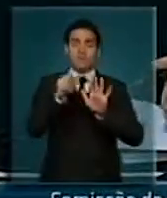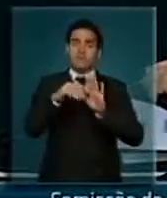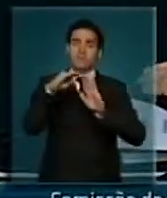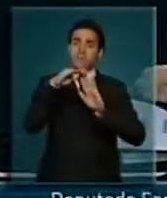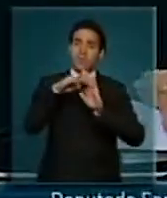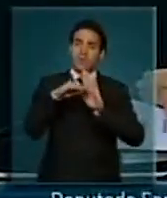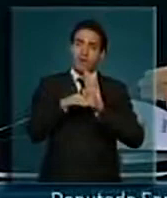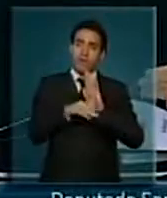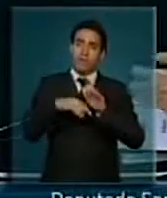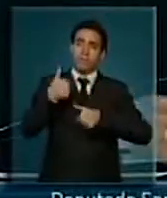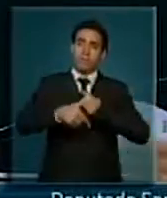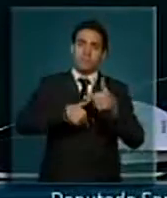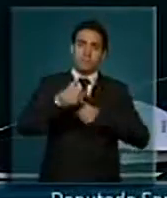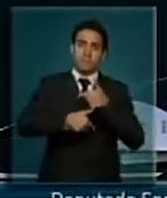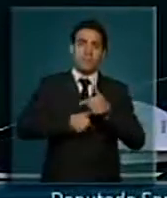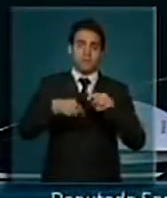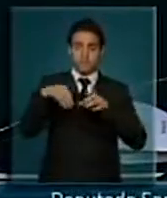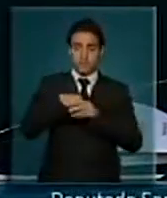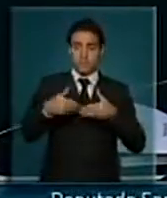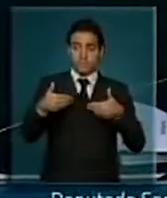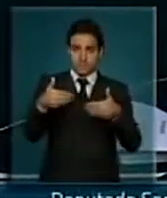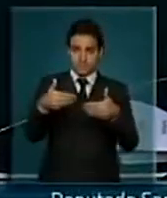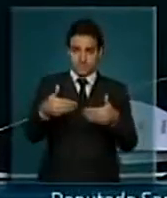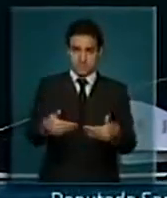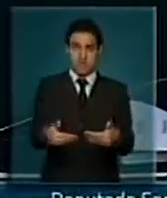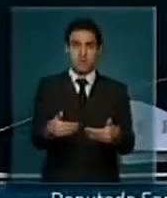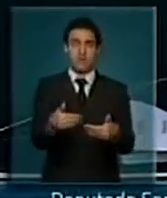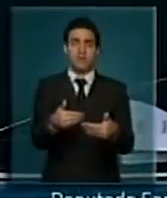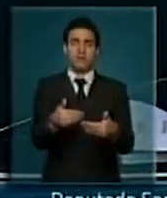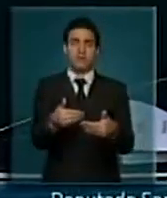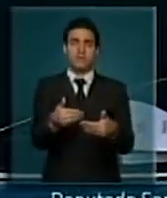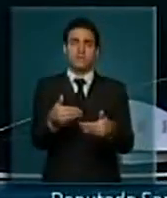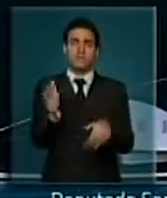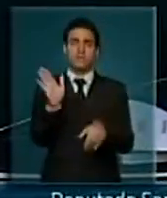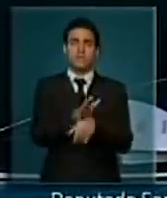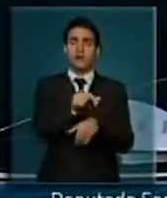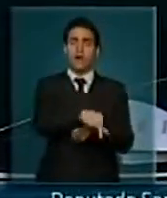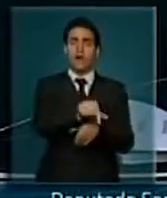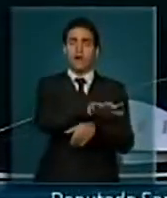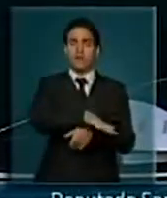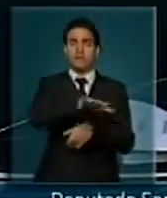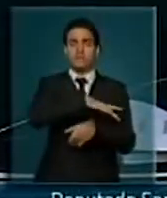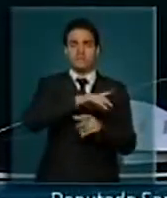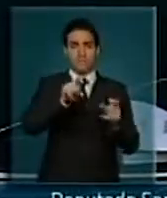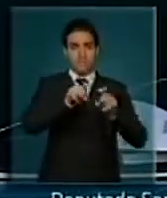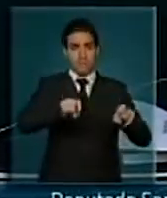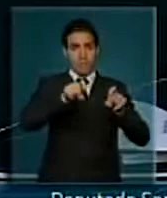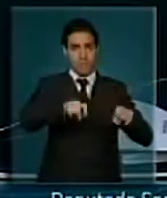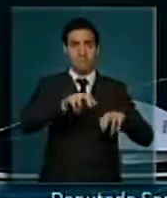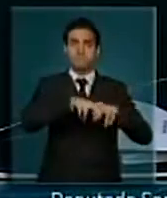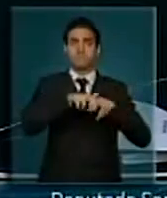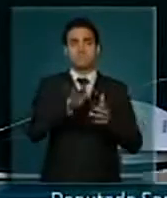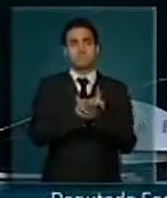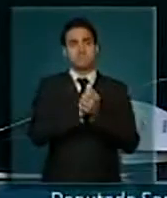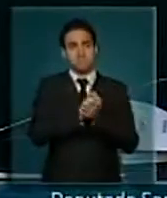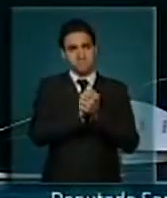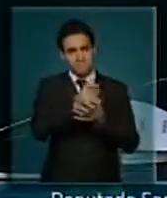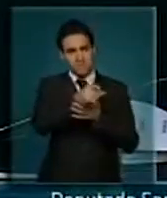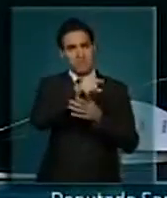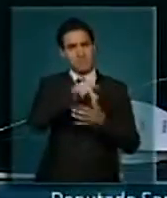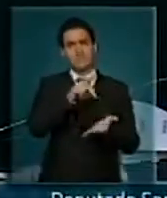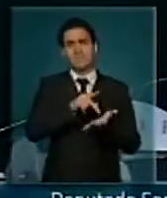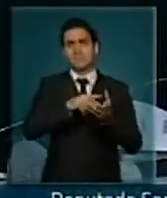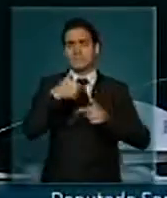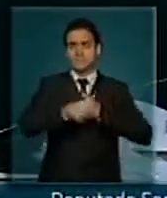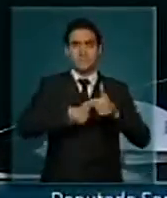programas, ações do Ministério voltadas à área de informática. Cumprimento Vossa Excelência, isso é muito